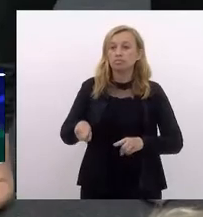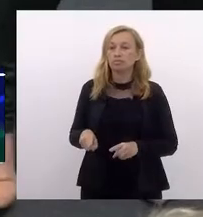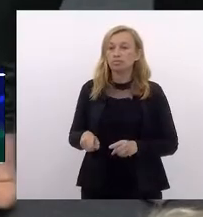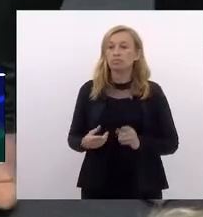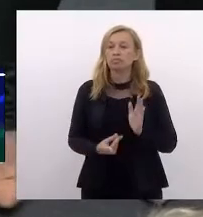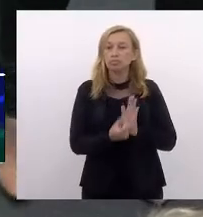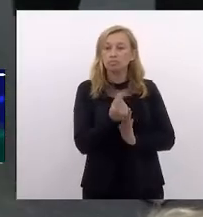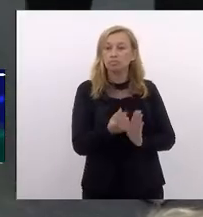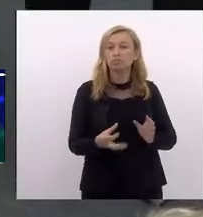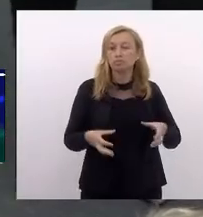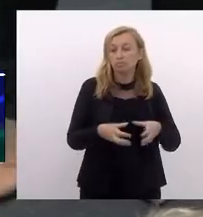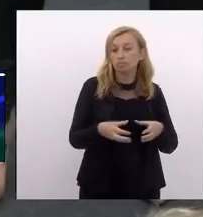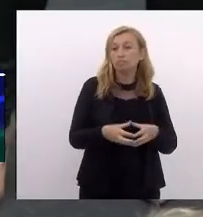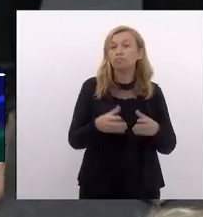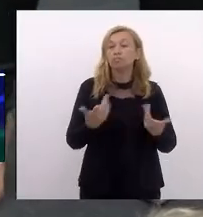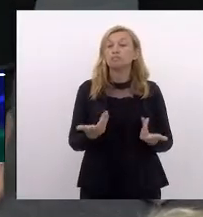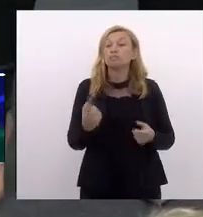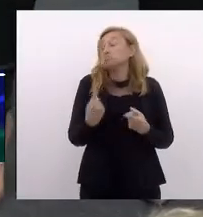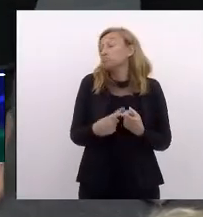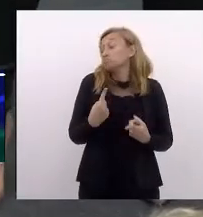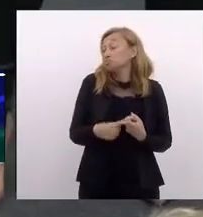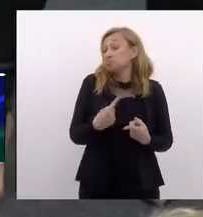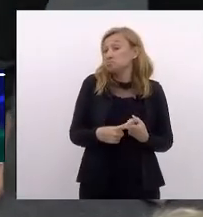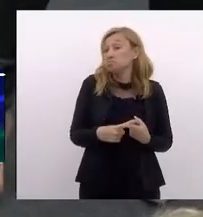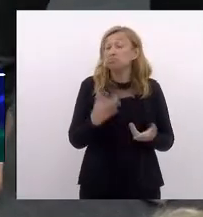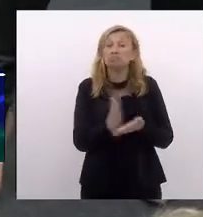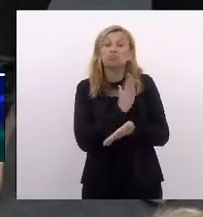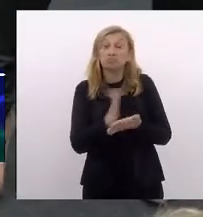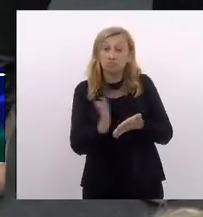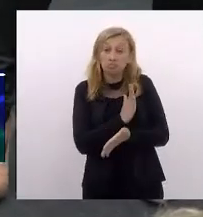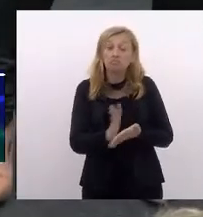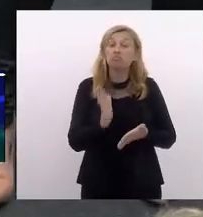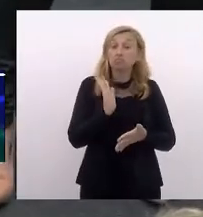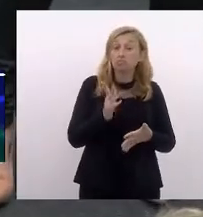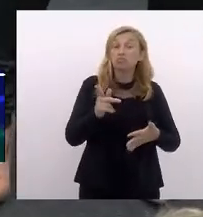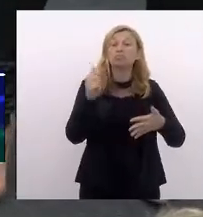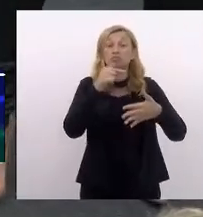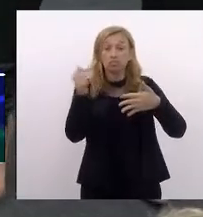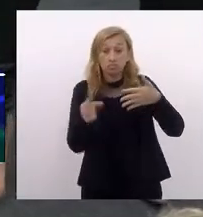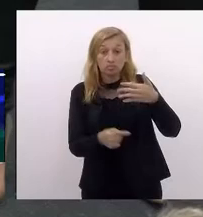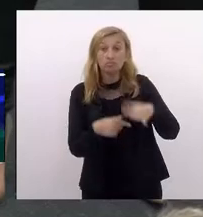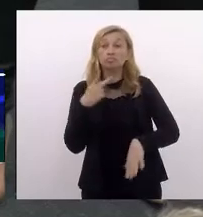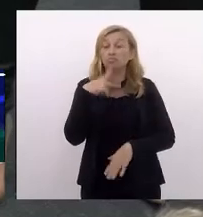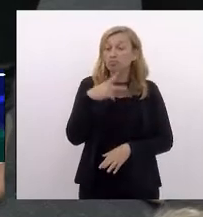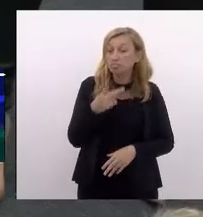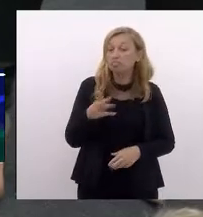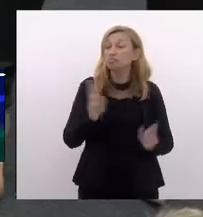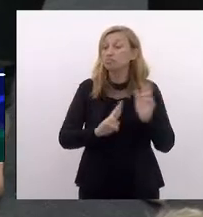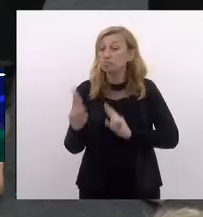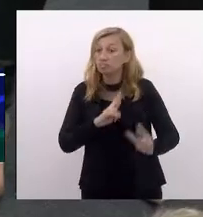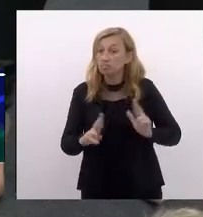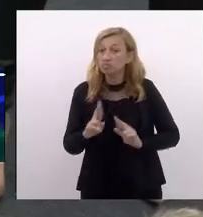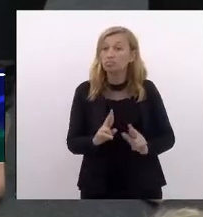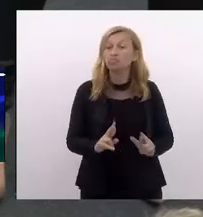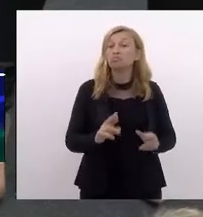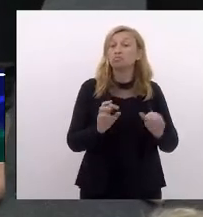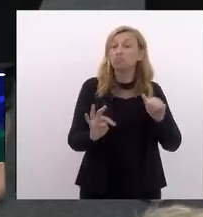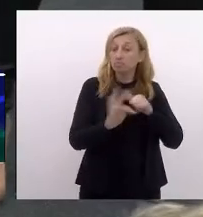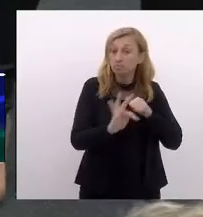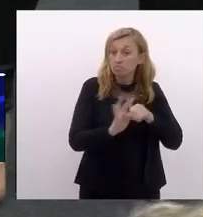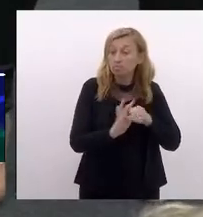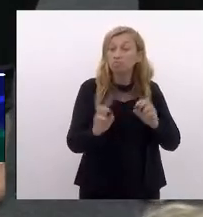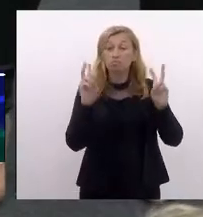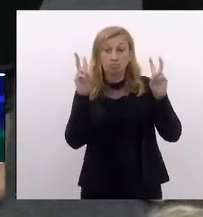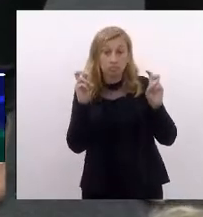comissão de orçamento muito porque alguns elementos já foram aqui levantados em relação à parte da natureza técnica